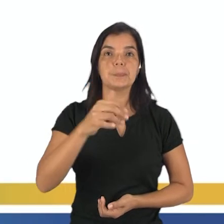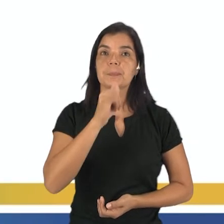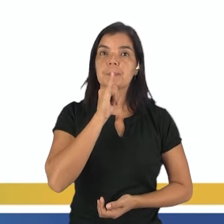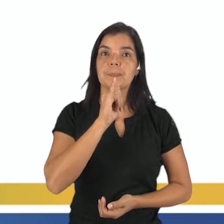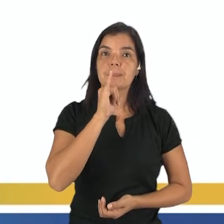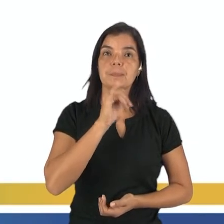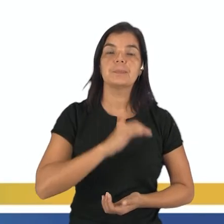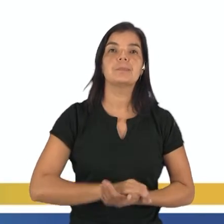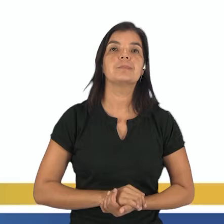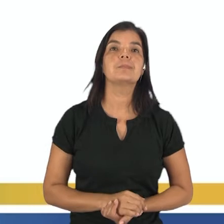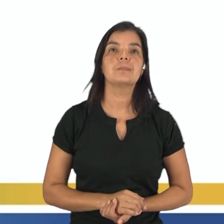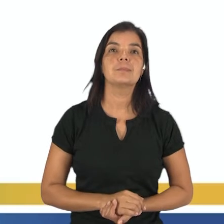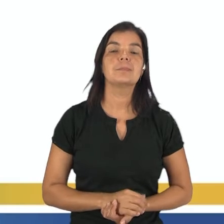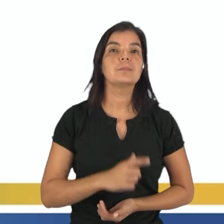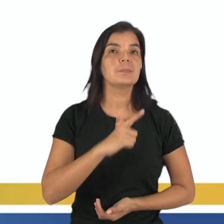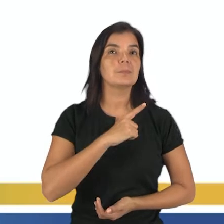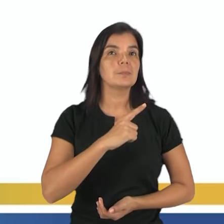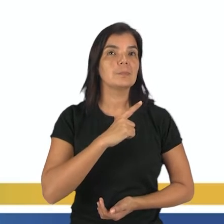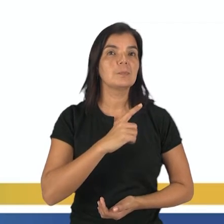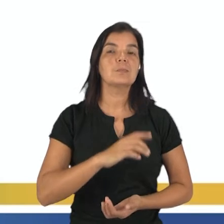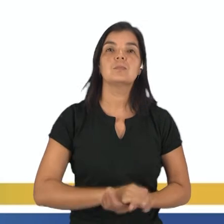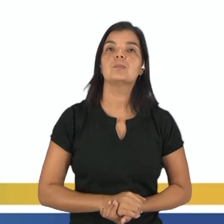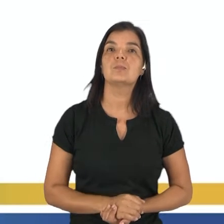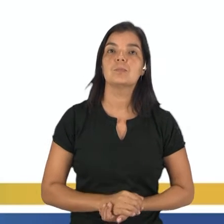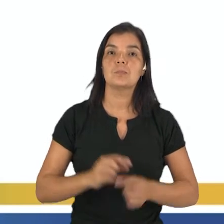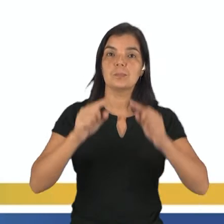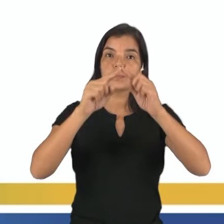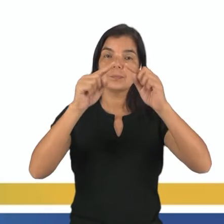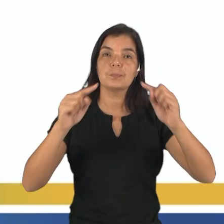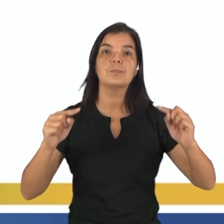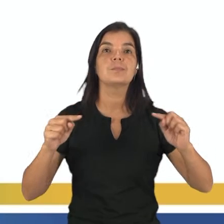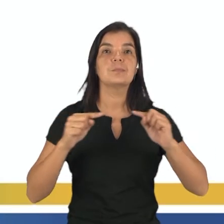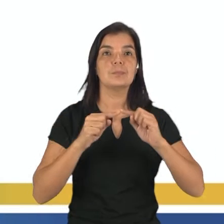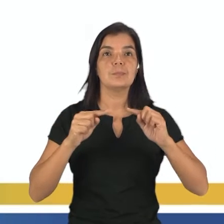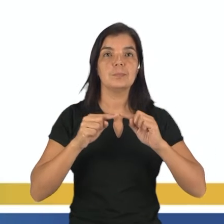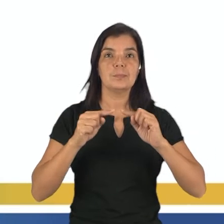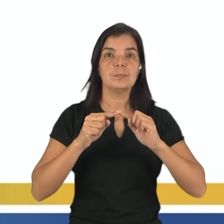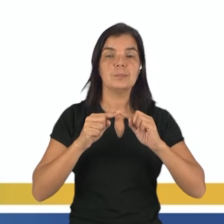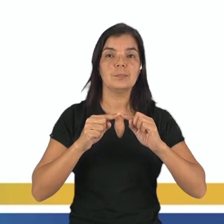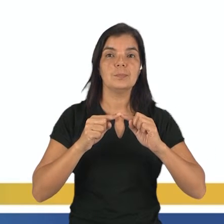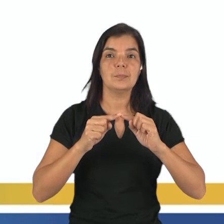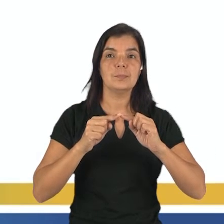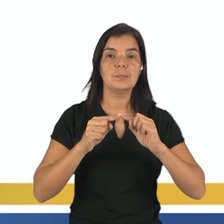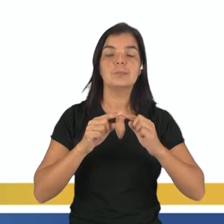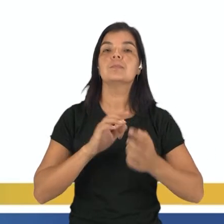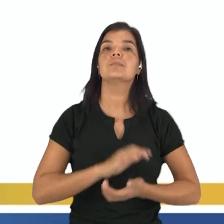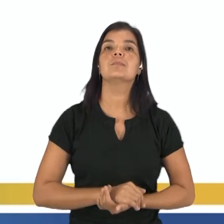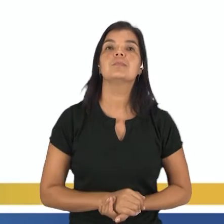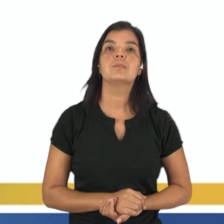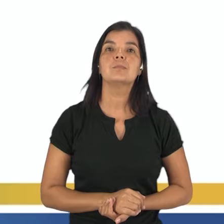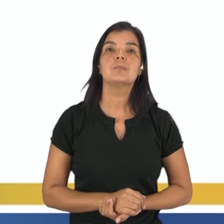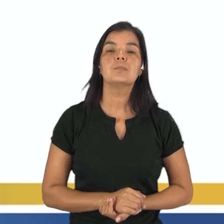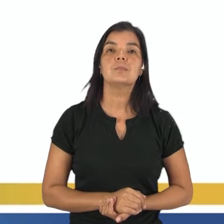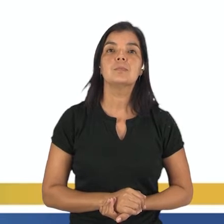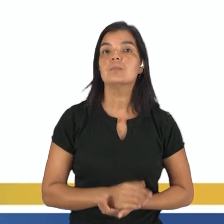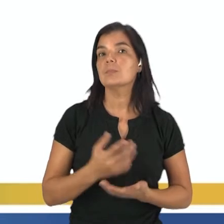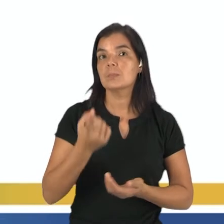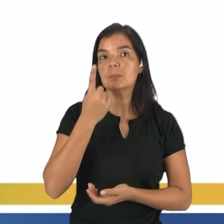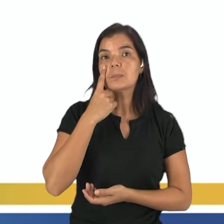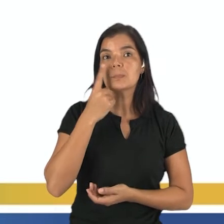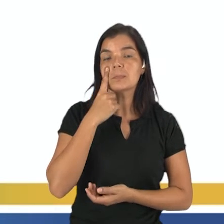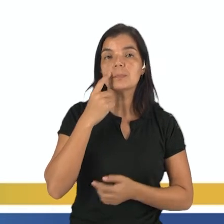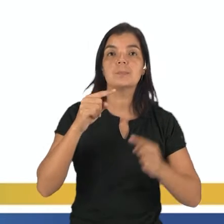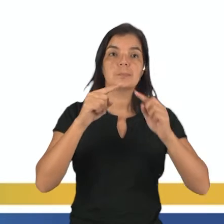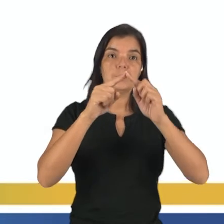aqui, pessoal, ó. Nós também temos aqui uma pirâmide de base triangular, ok? Então, observe